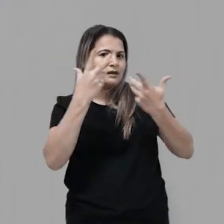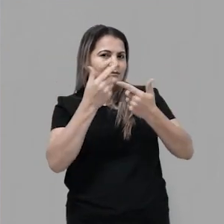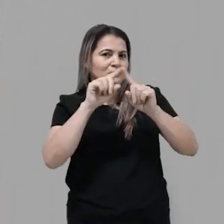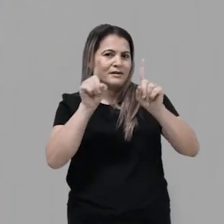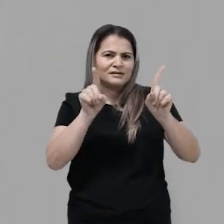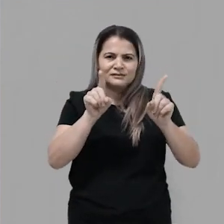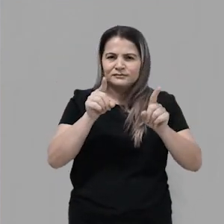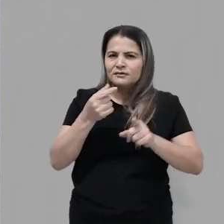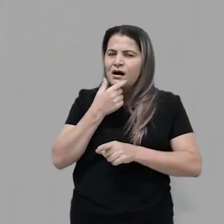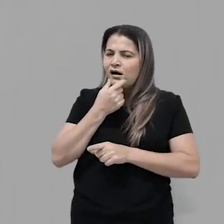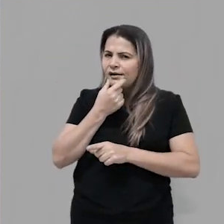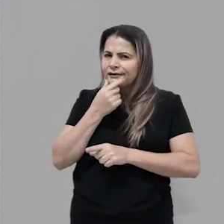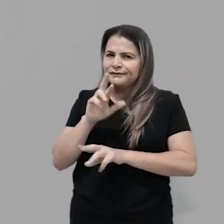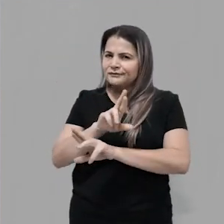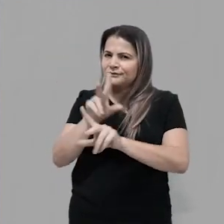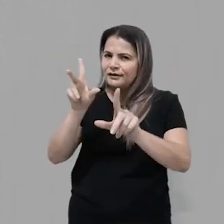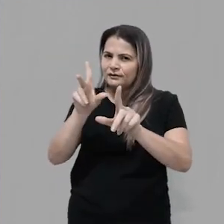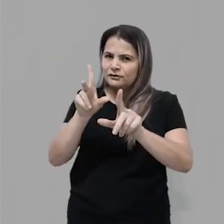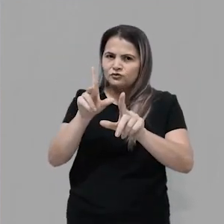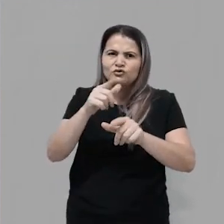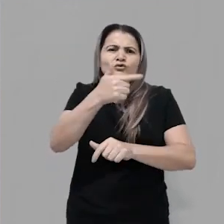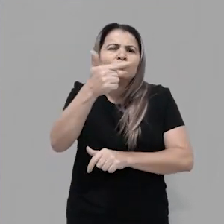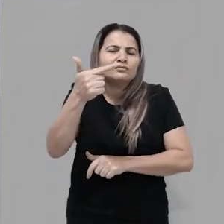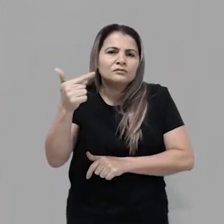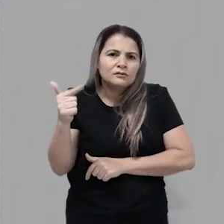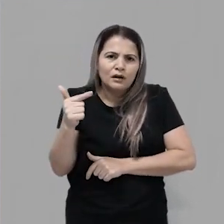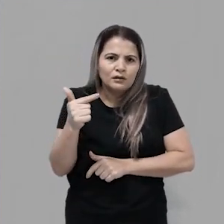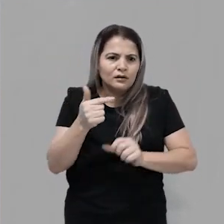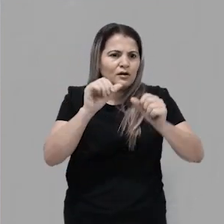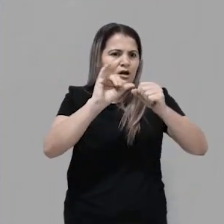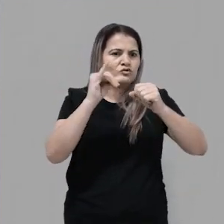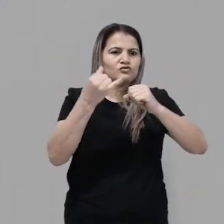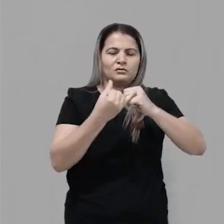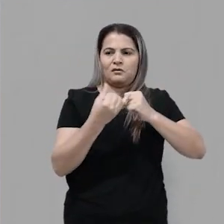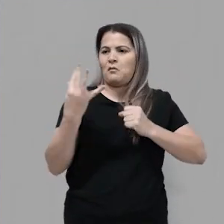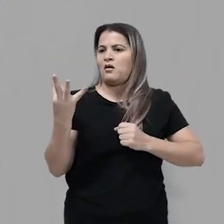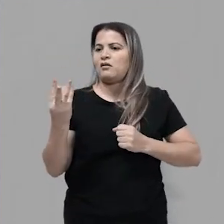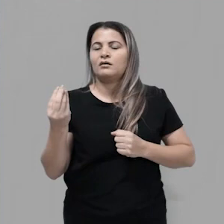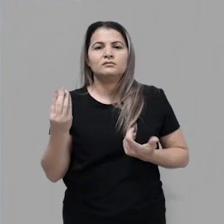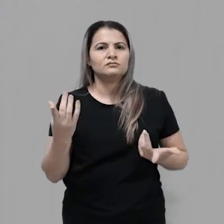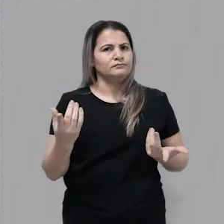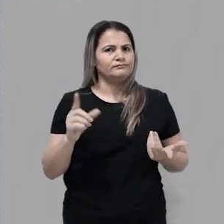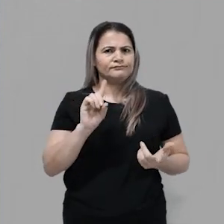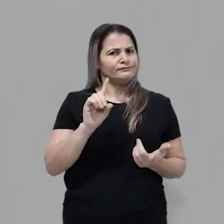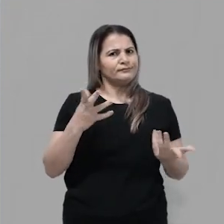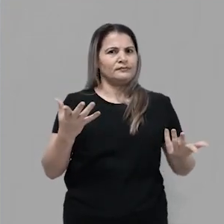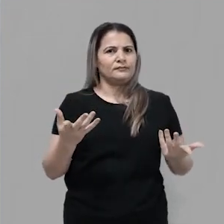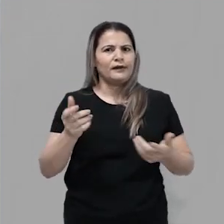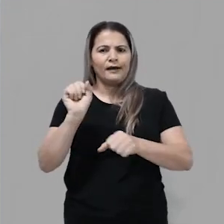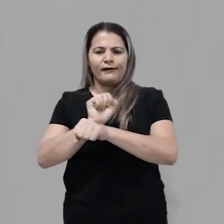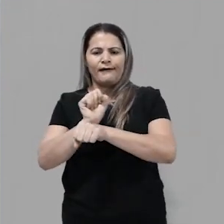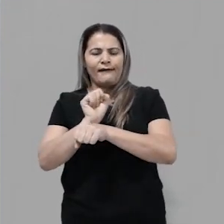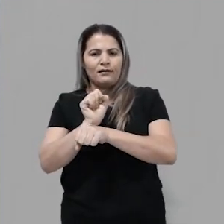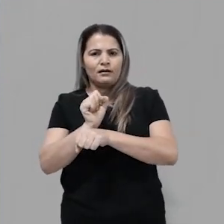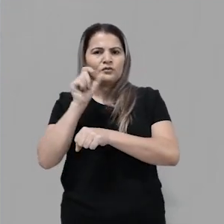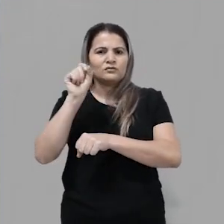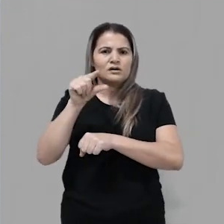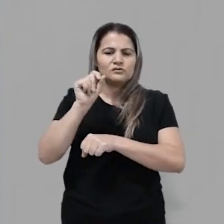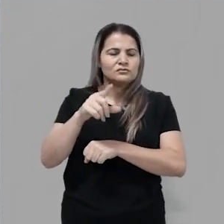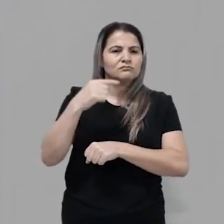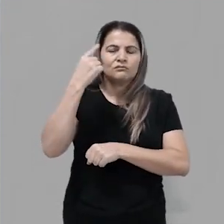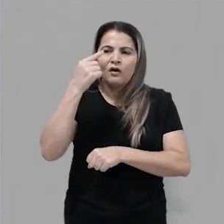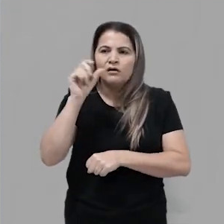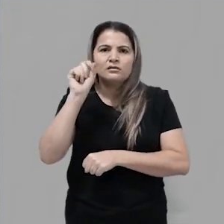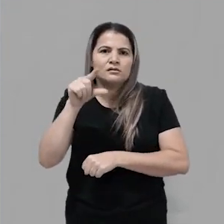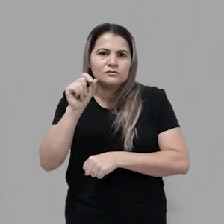essa concordância, não tem plural do adjetivo. Olhos azuis e carro azul, em inglês vai